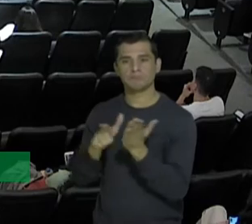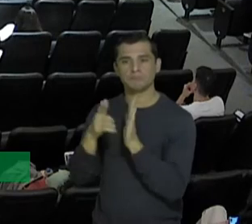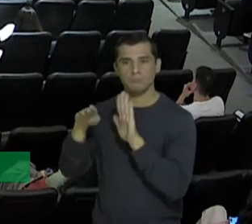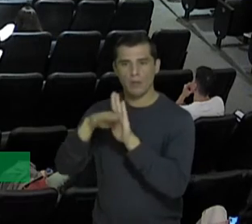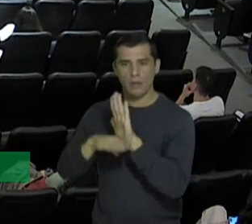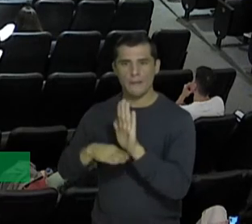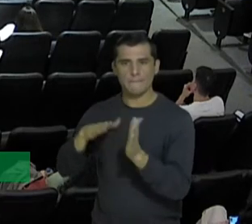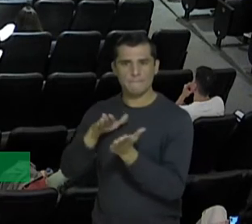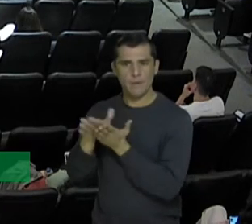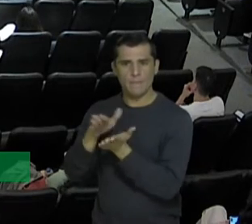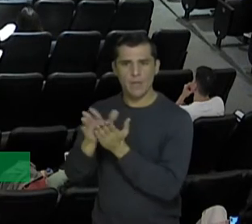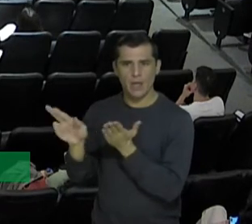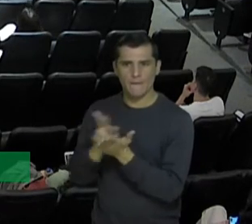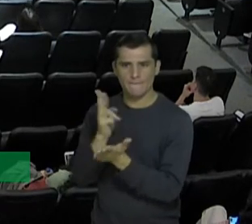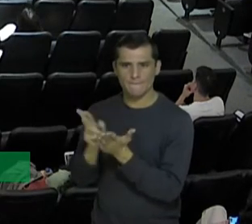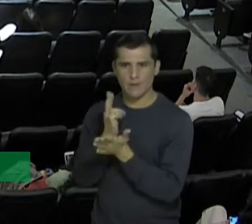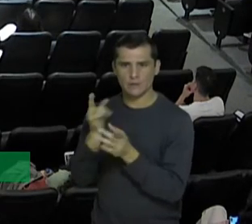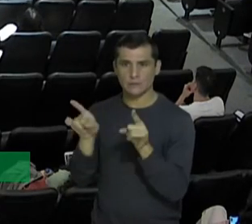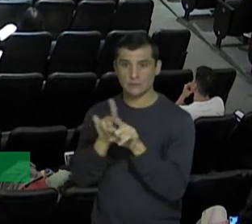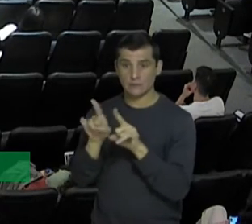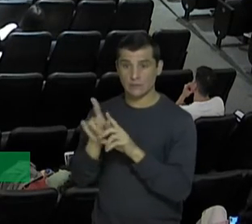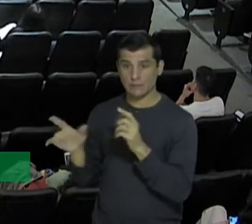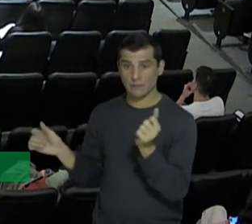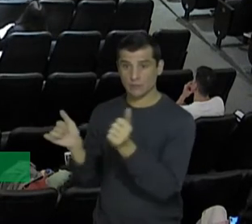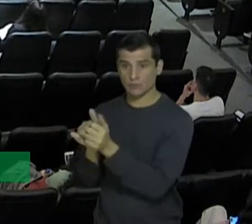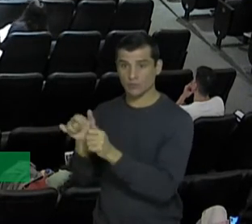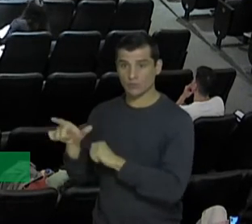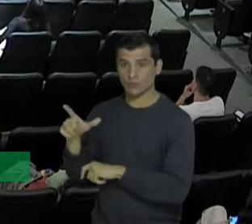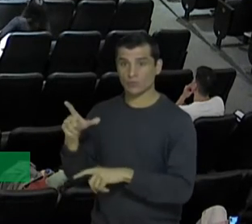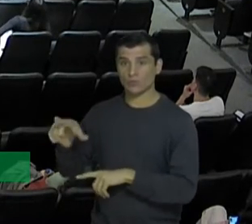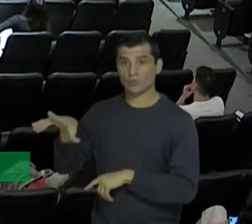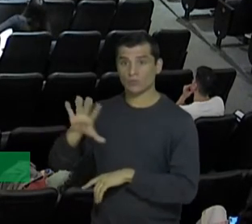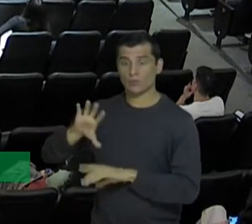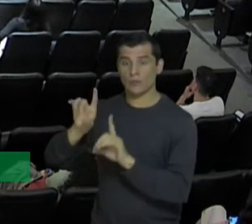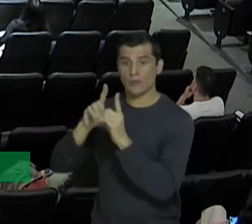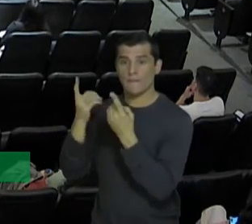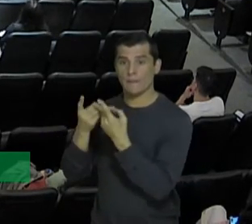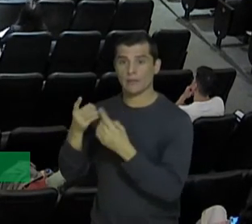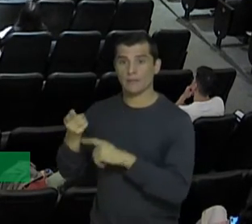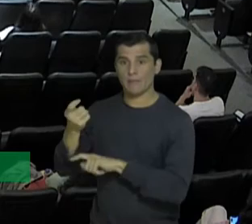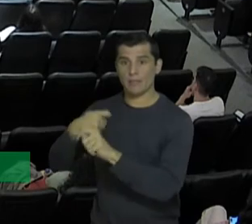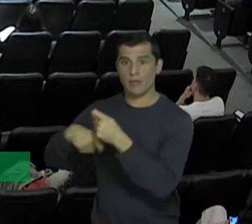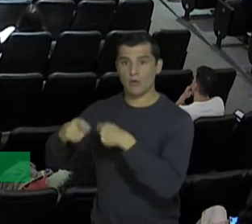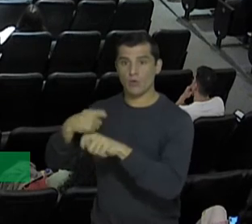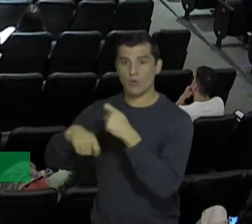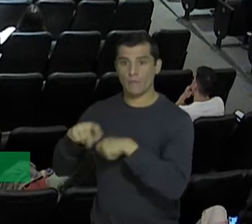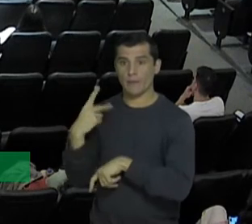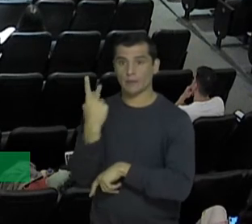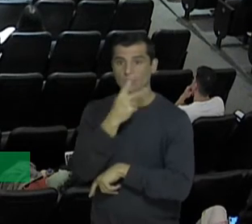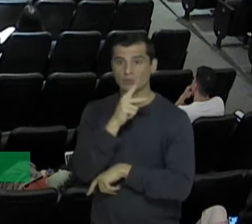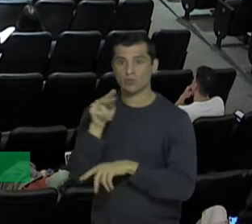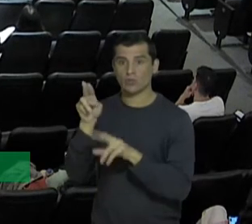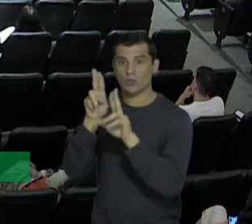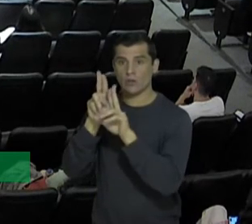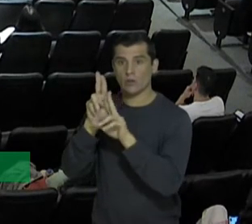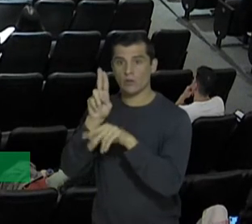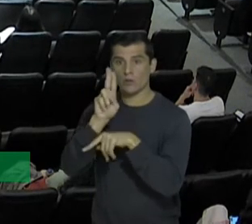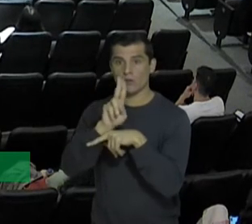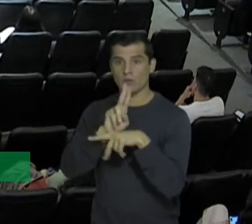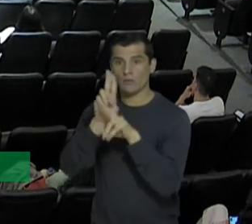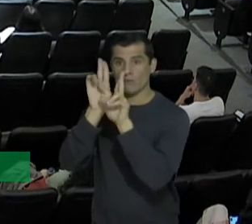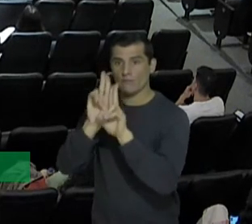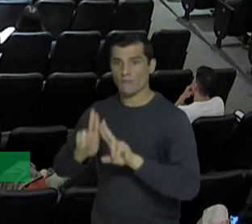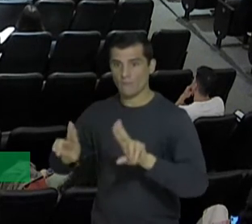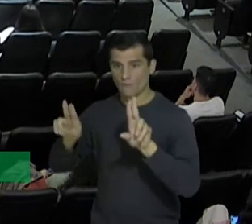adjunto de relações internacionais no departamento de economia e relações internacionais da Universidade Federal de Santa